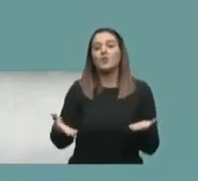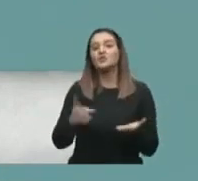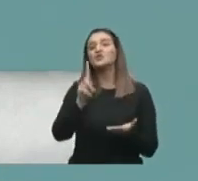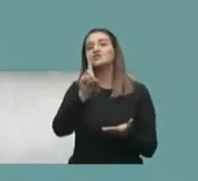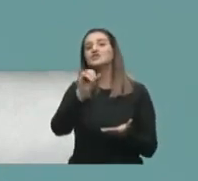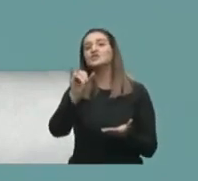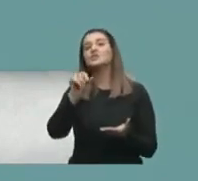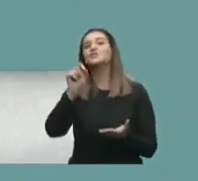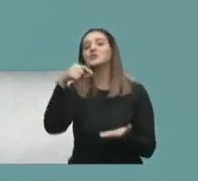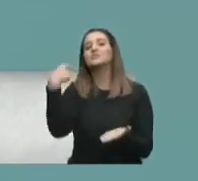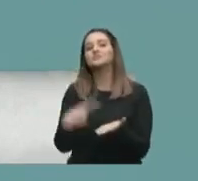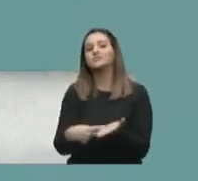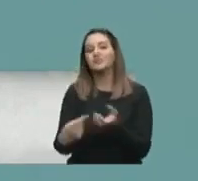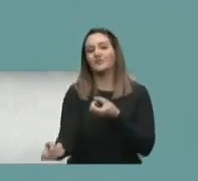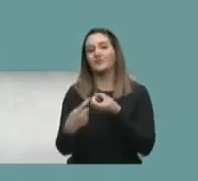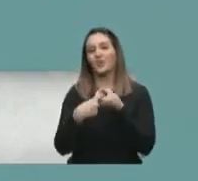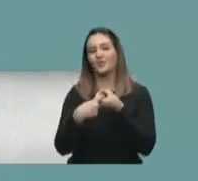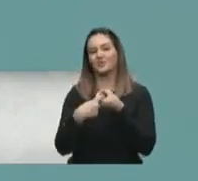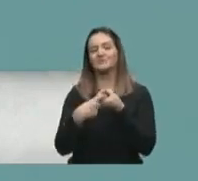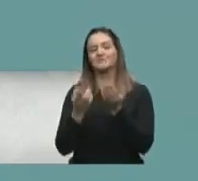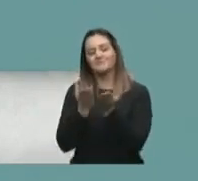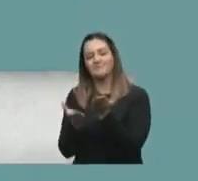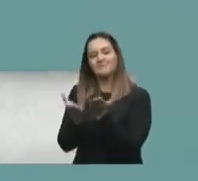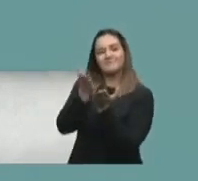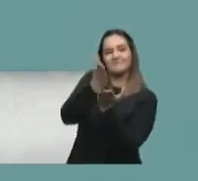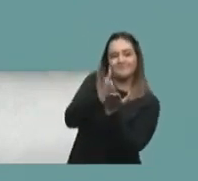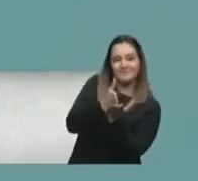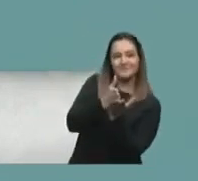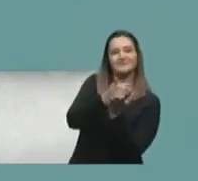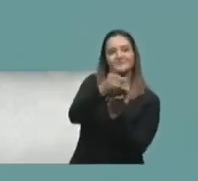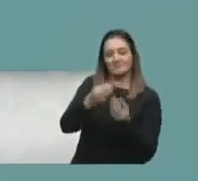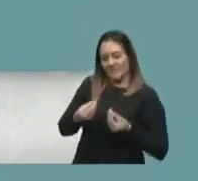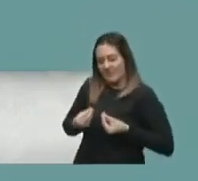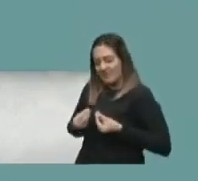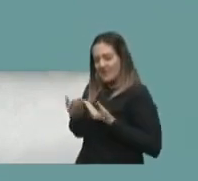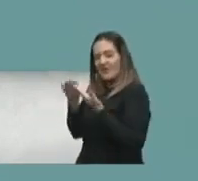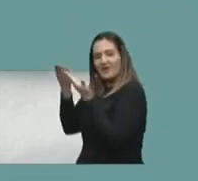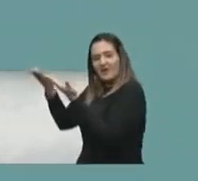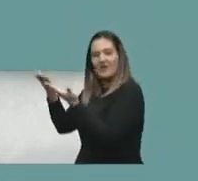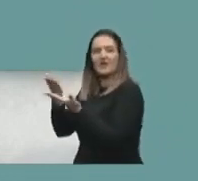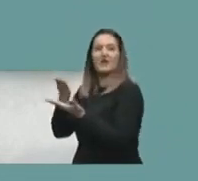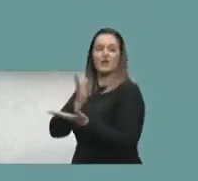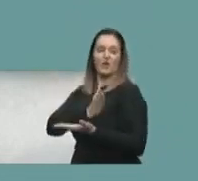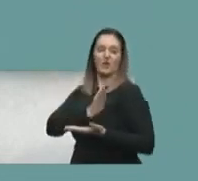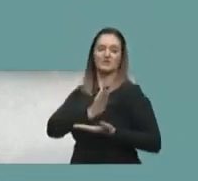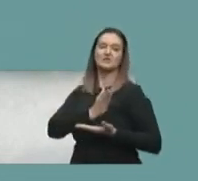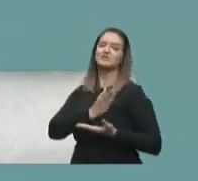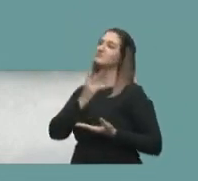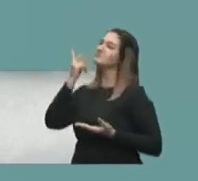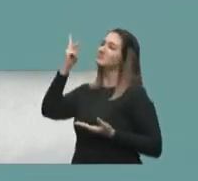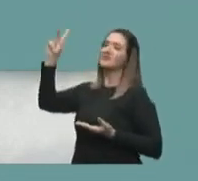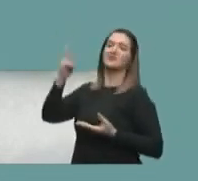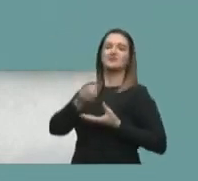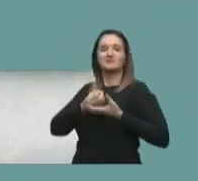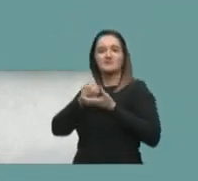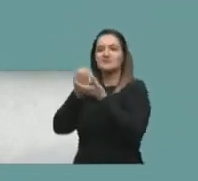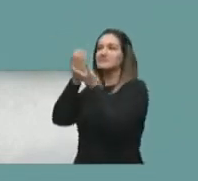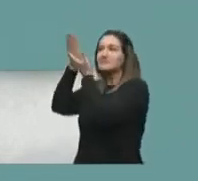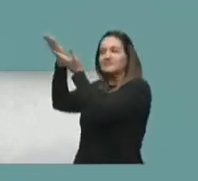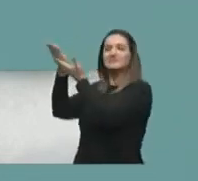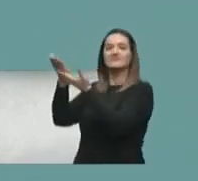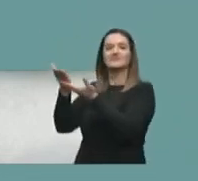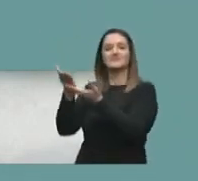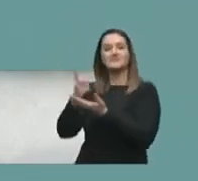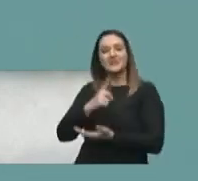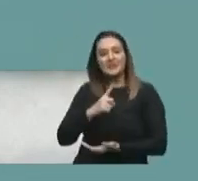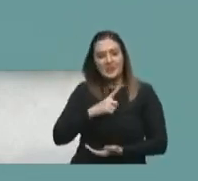de voltar. Hoje é dia de você se entregar. Hoje é dia de você colocar o seu coração todo nas mãos do Senhor. Tem